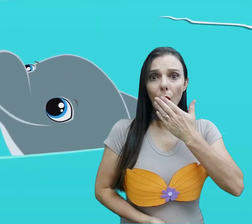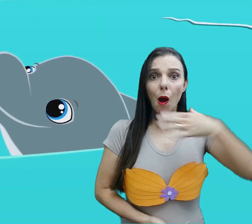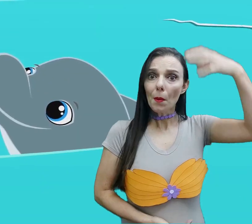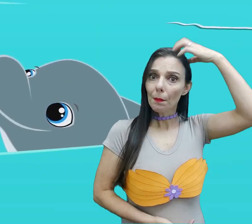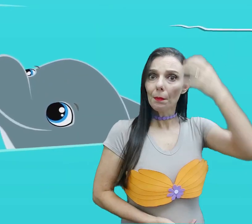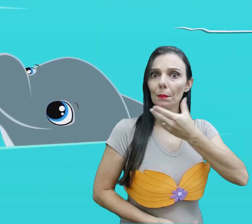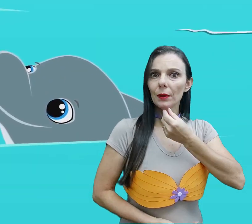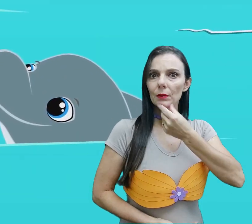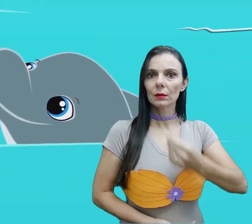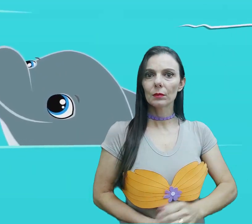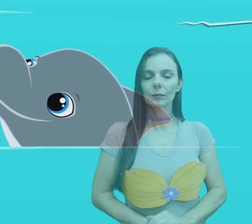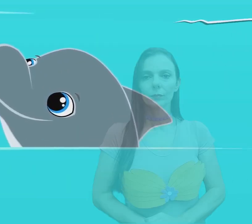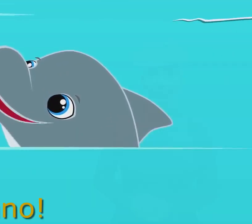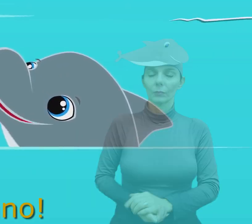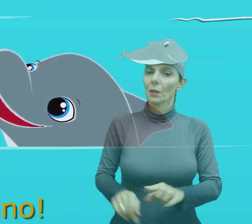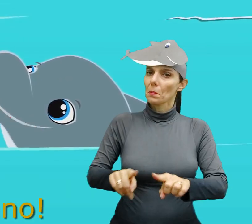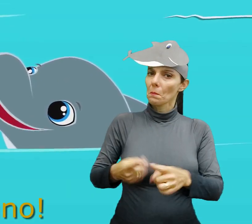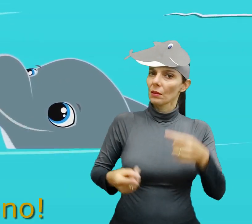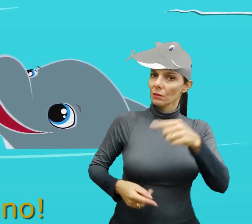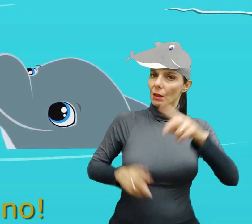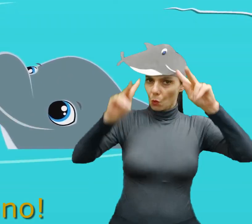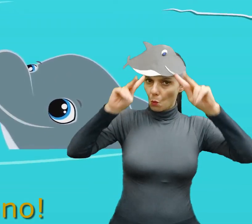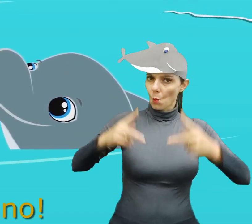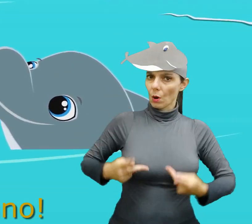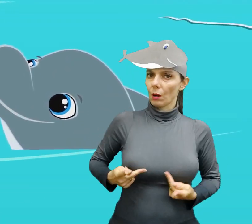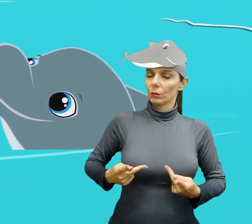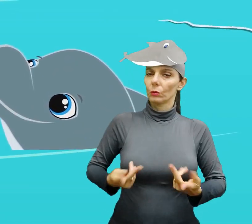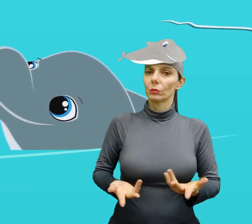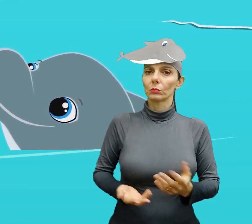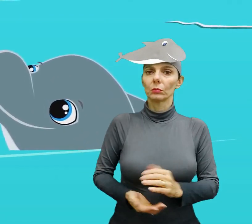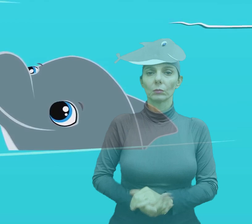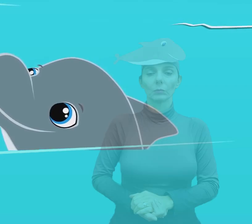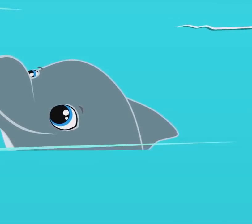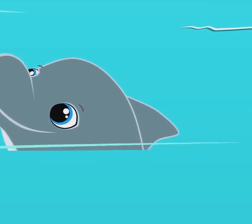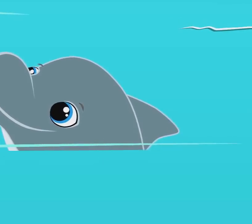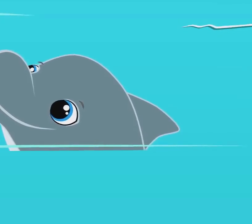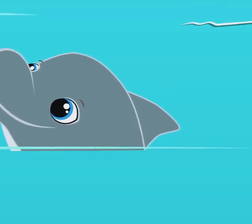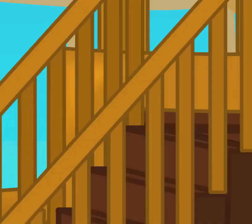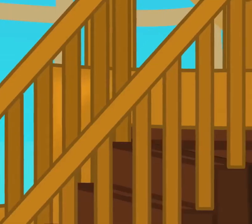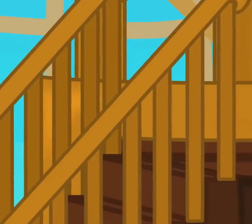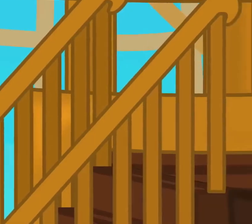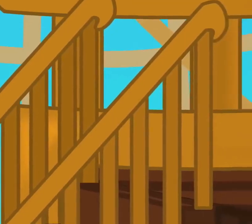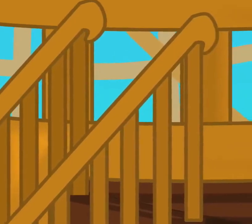Oh, é um príncipe! Mas ele é um ser humano!